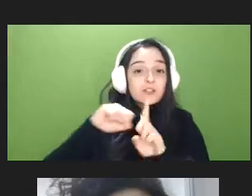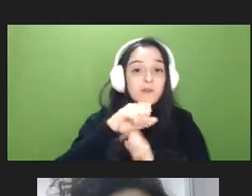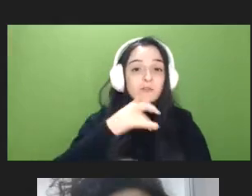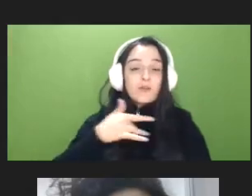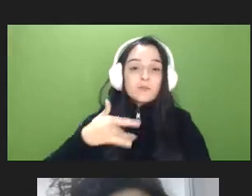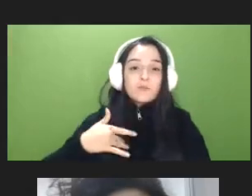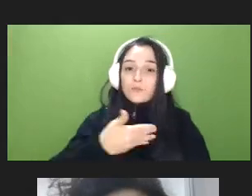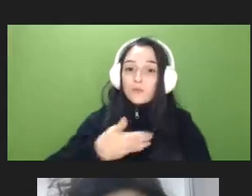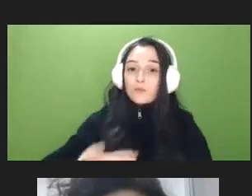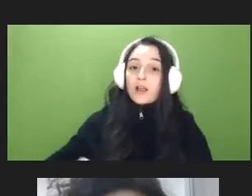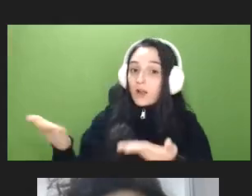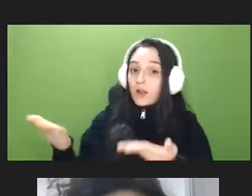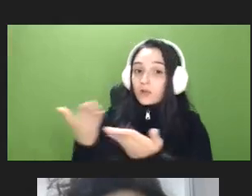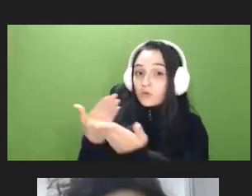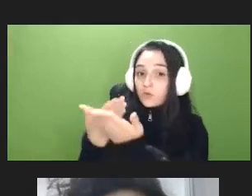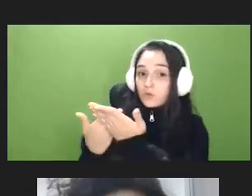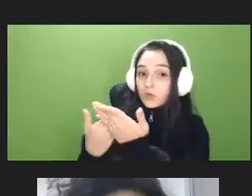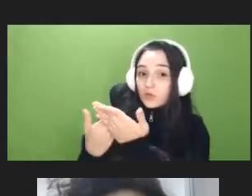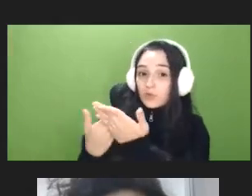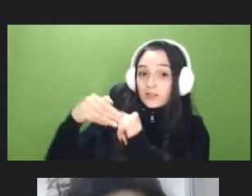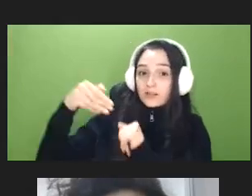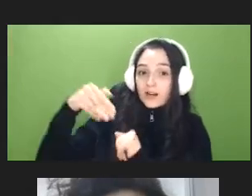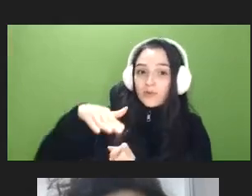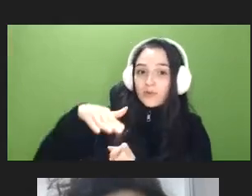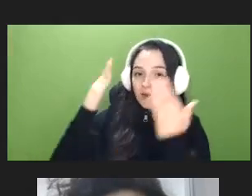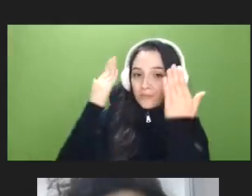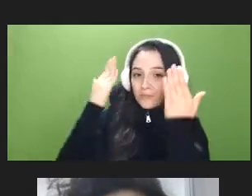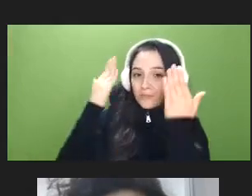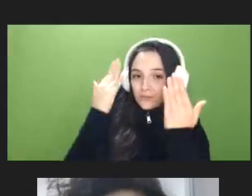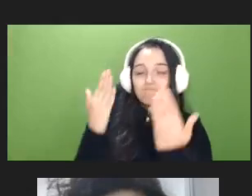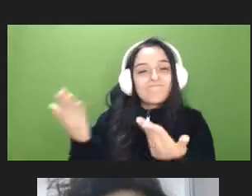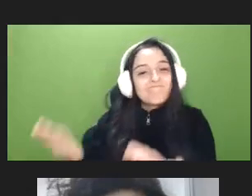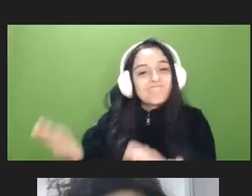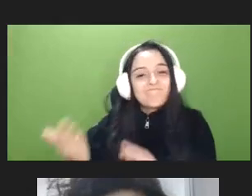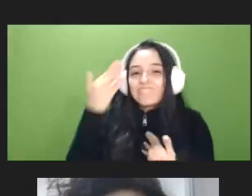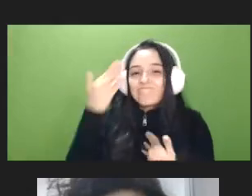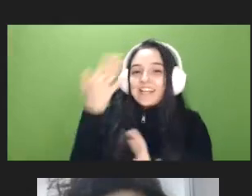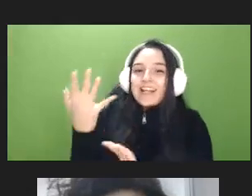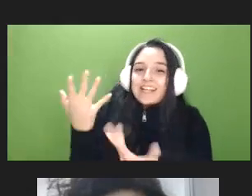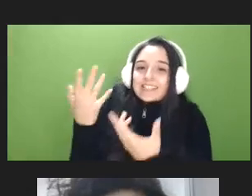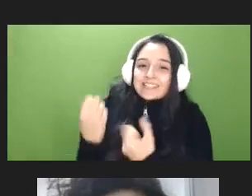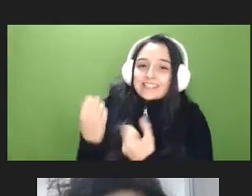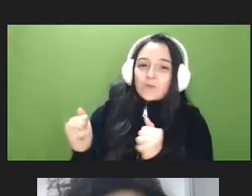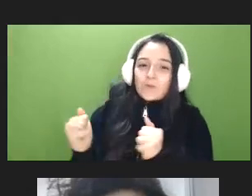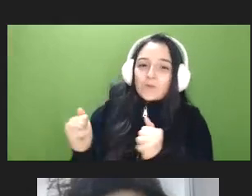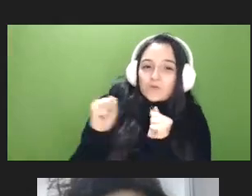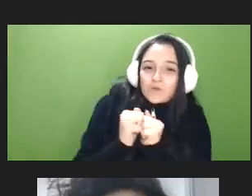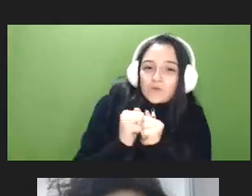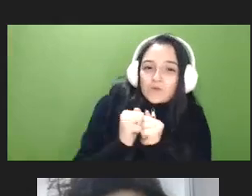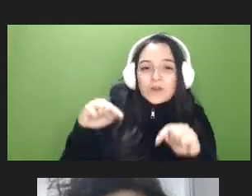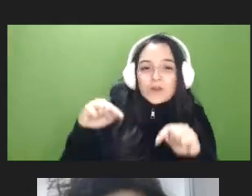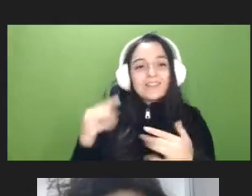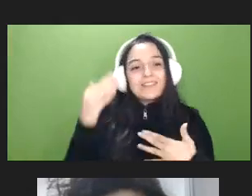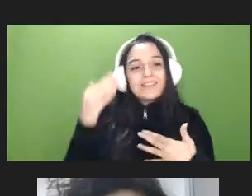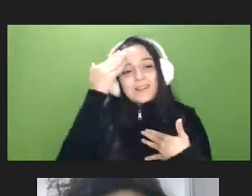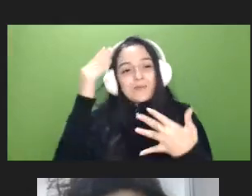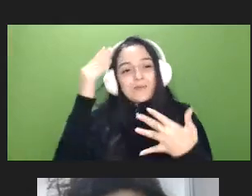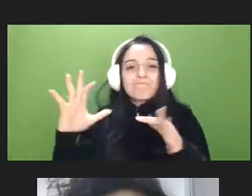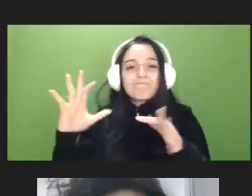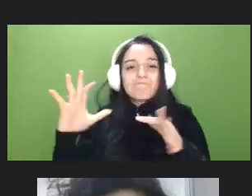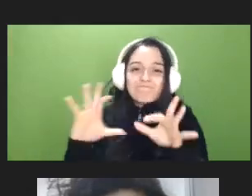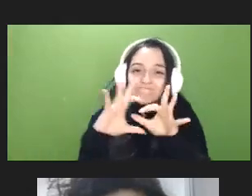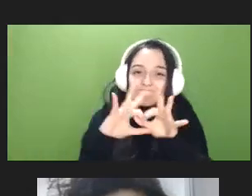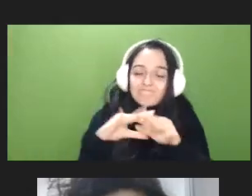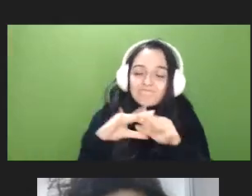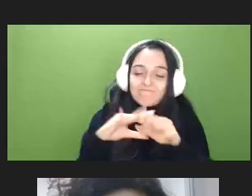muitíssimo obrigado por ter aceitado o nosso convite, por ter aceitado estar com a gente. Espero que seja um momento de